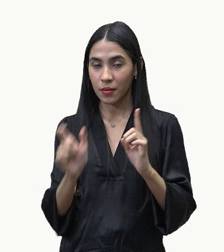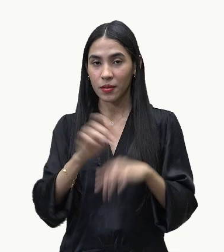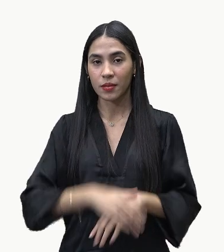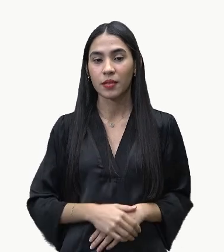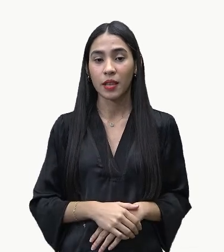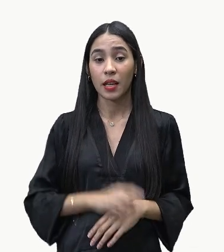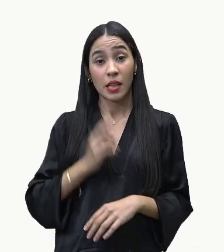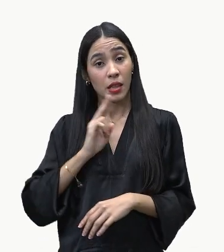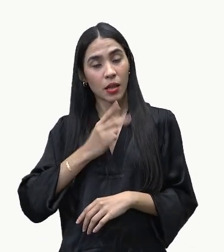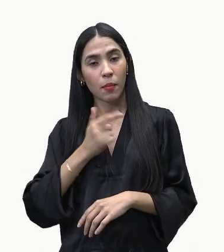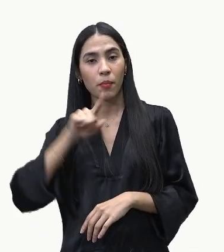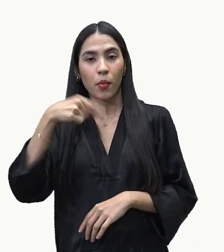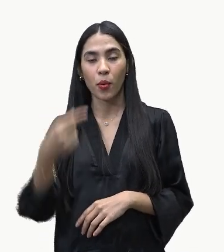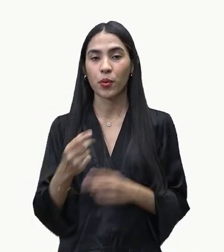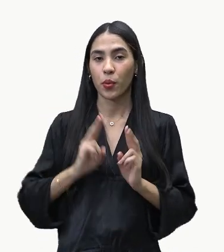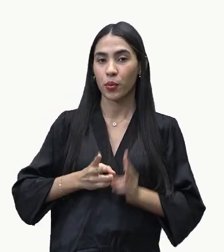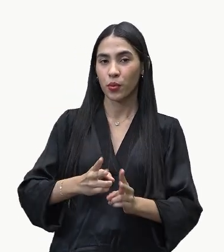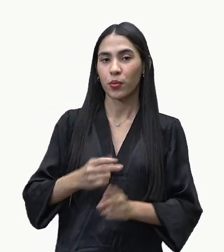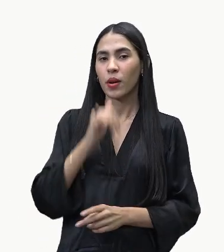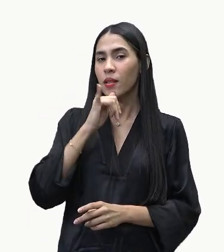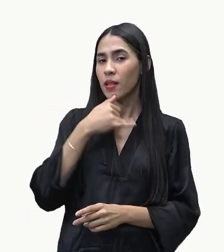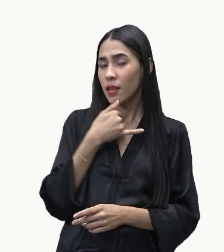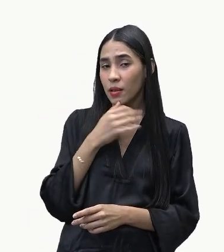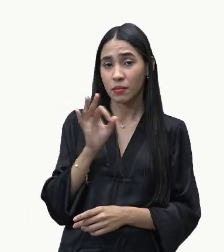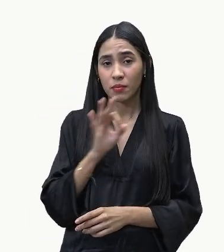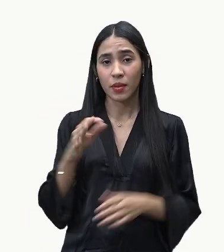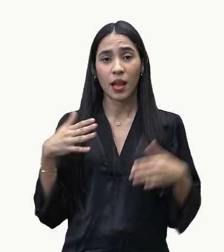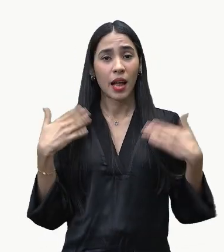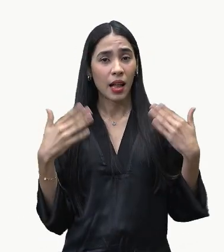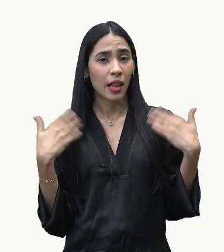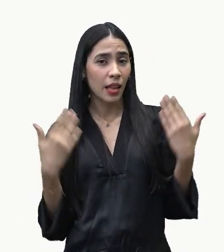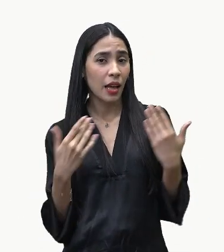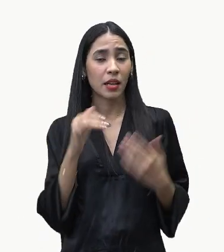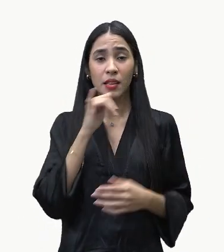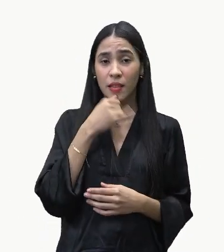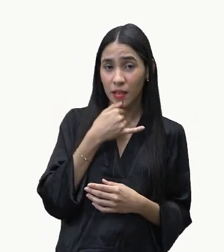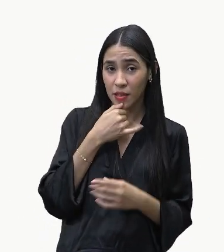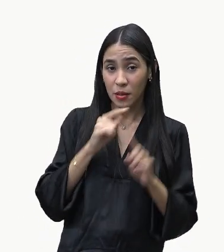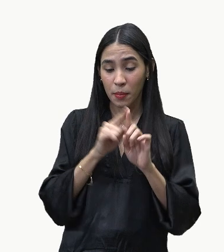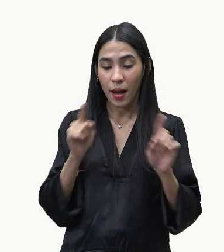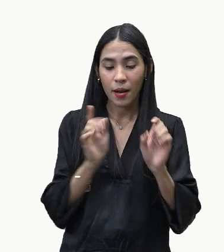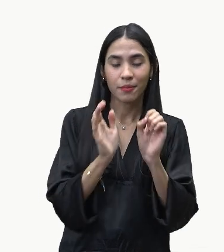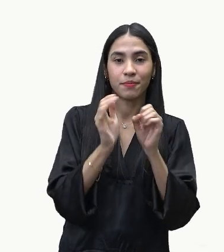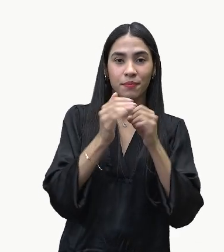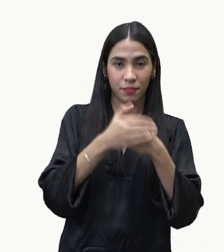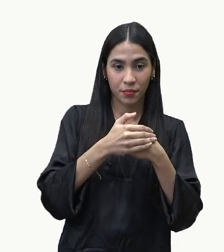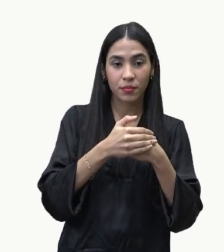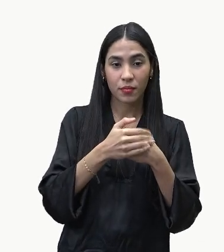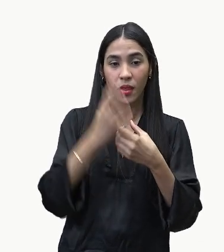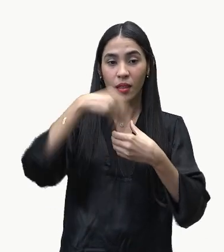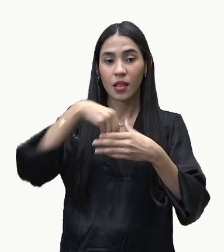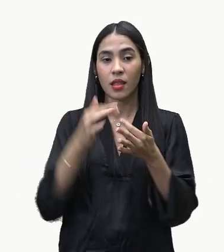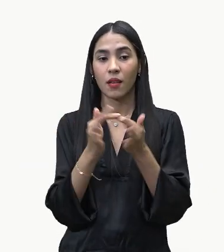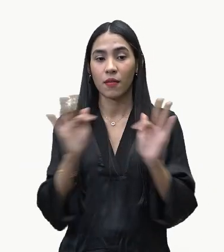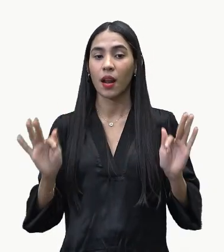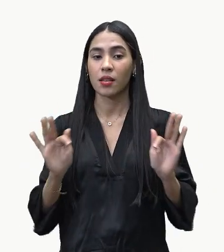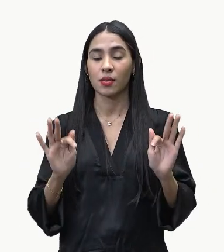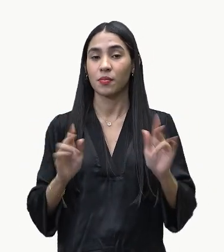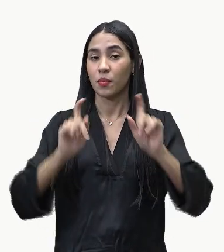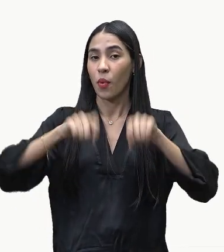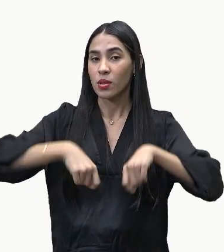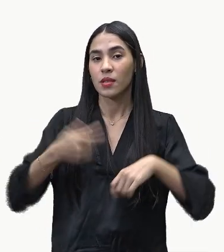sou triste. Então, ela poderia dizer, eu não sou alegre, nem sou triste, mas ela omitiu essa